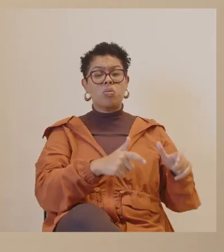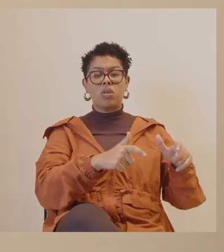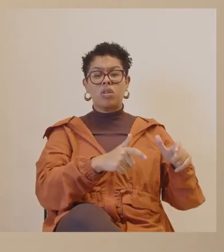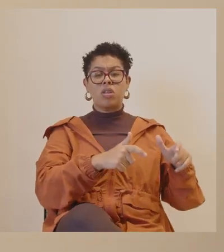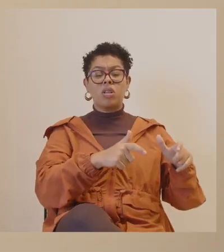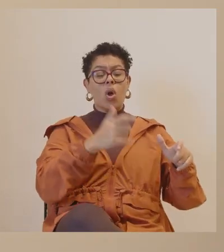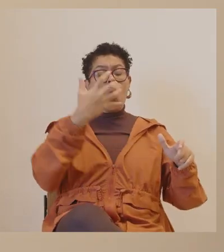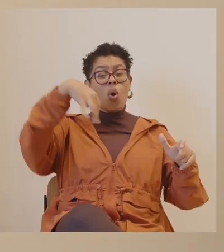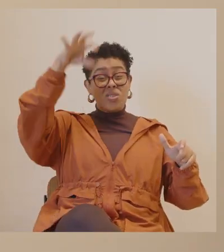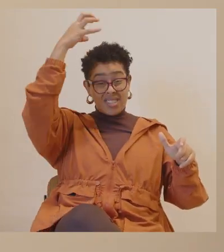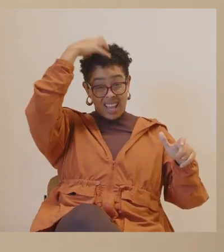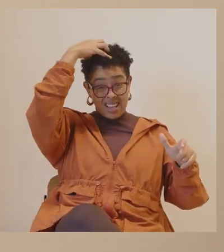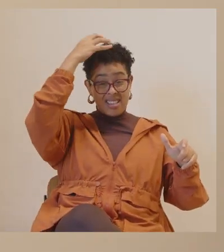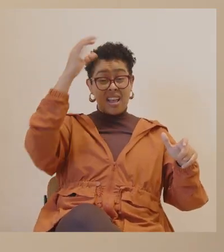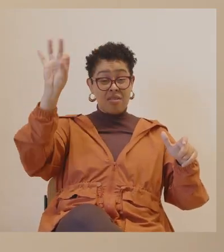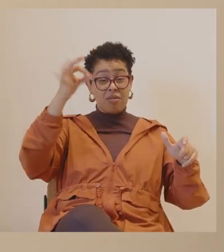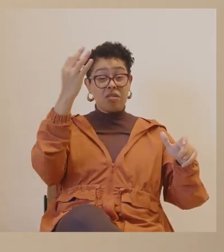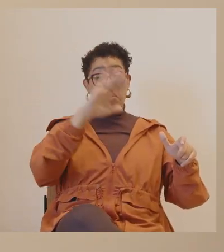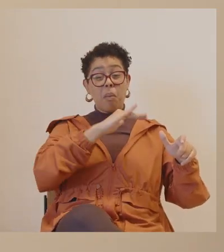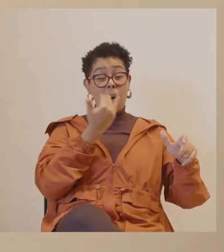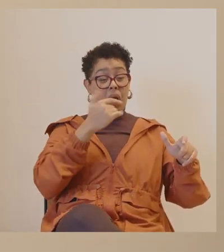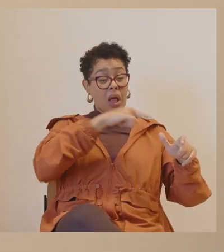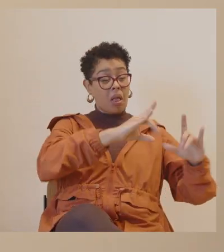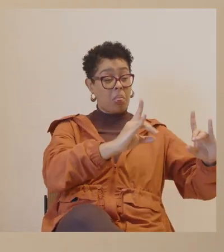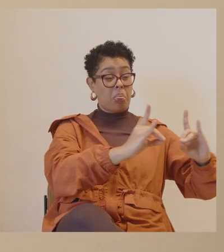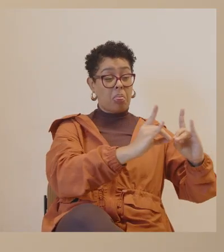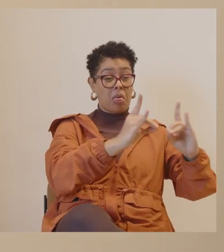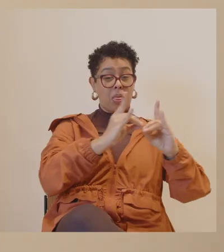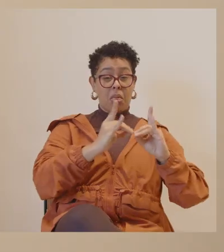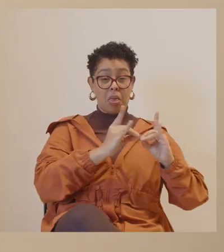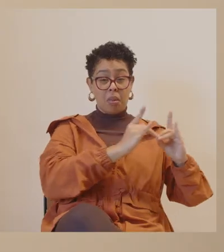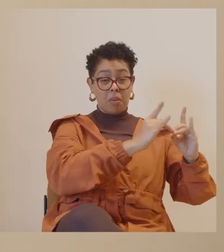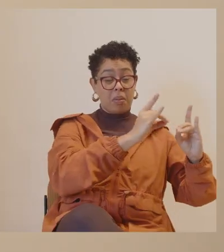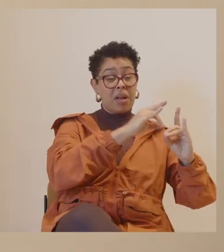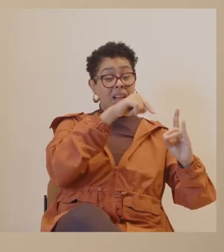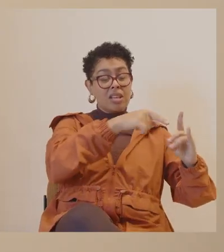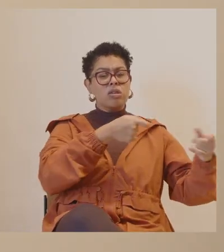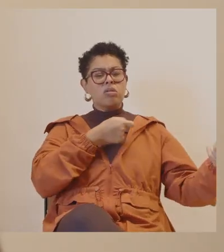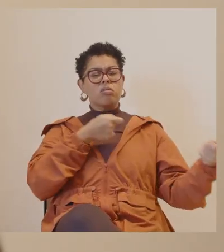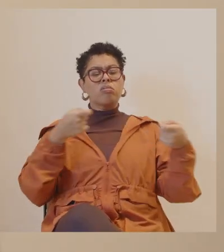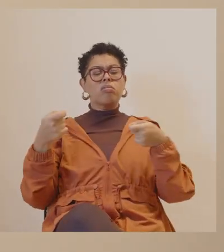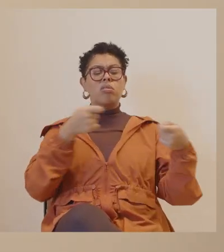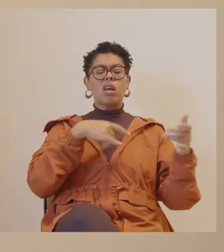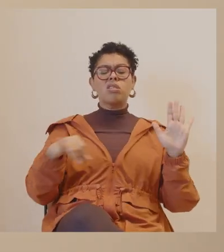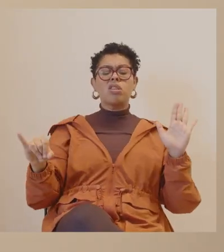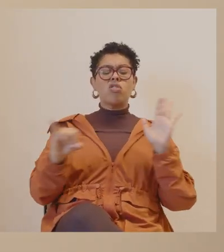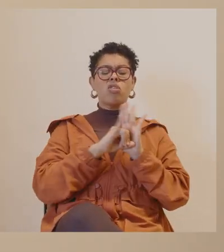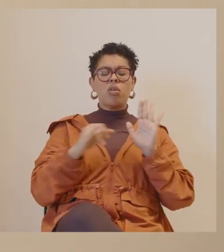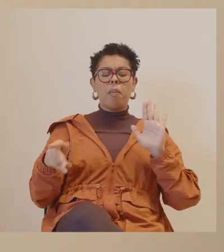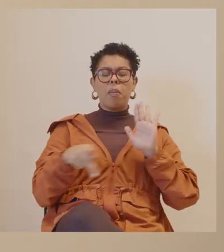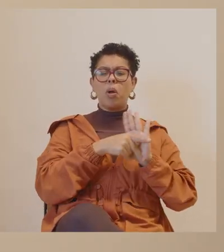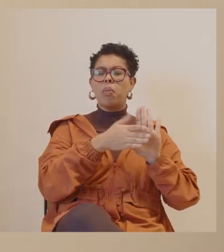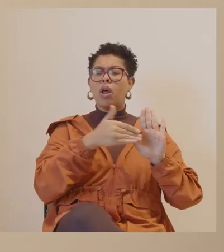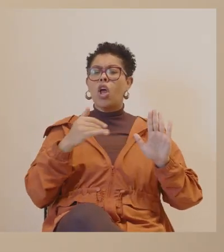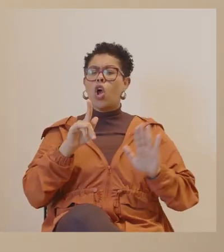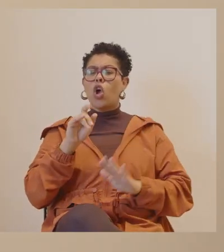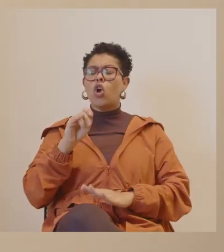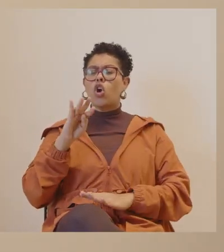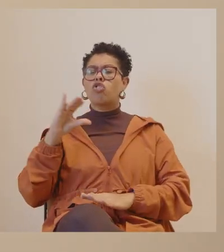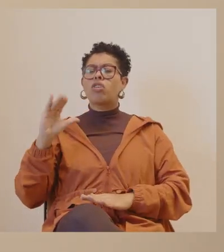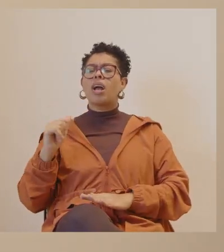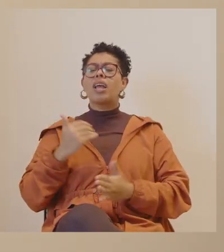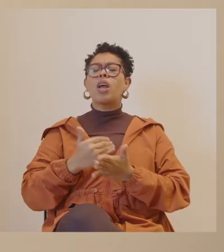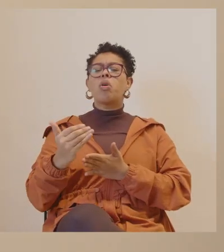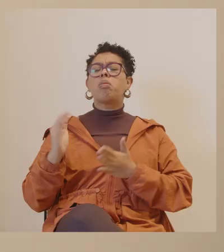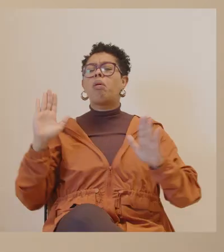França. Né? Então, essas obras entraram numa disputa enorme sobre o que é essa identidade nacional francesa. Né?